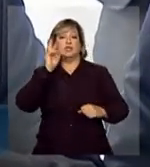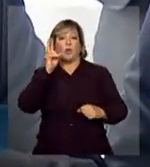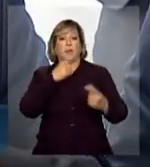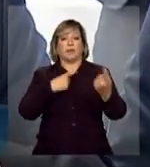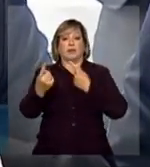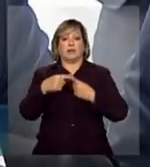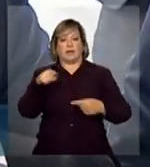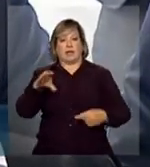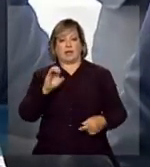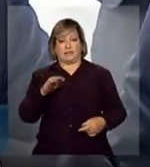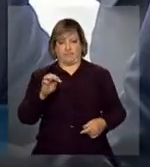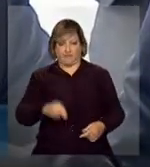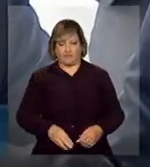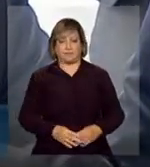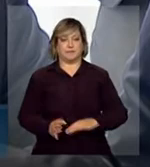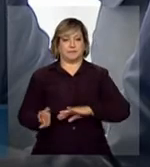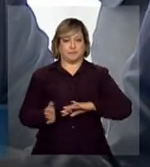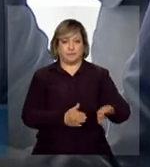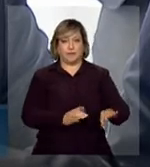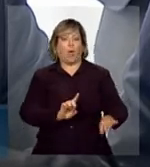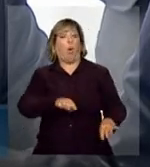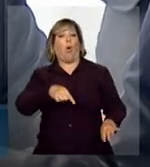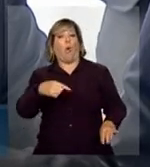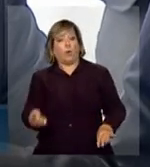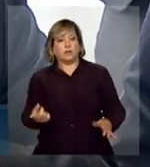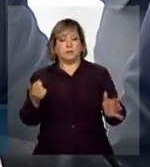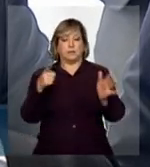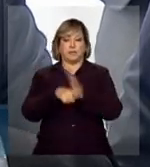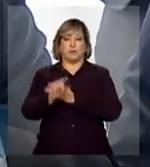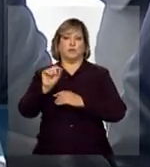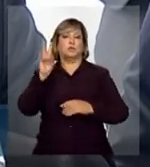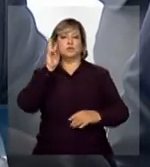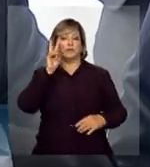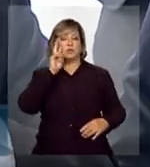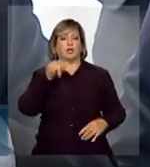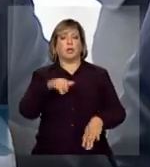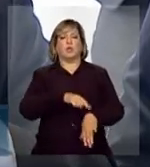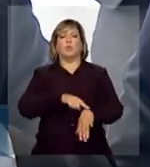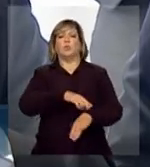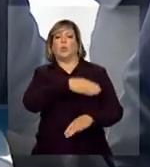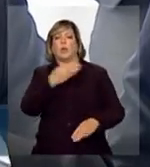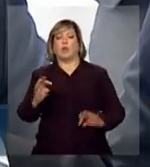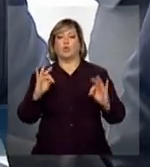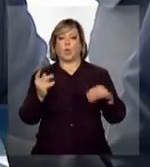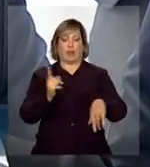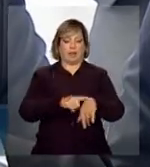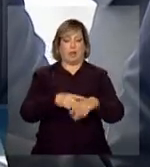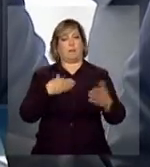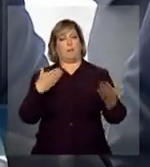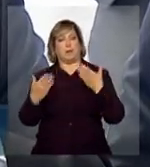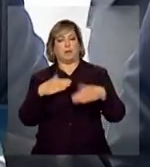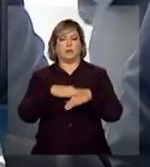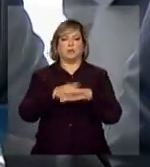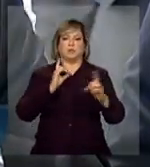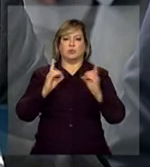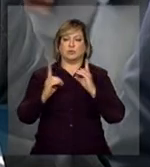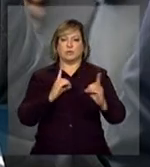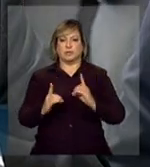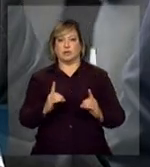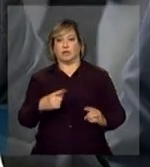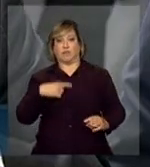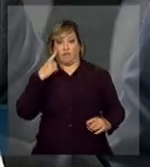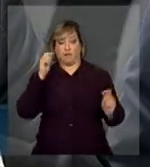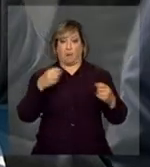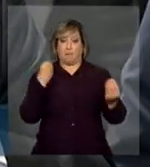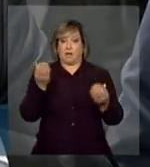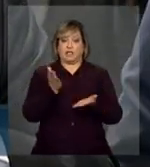CEFEM. Outra questão durante todo esse tempo de discussão, se levou em conta uma possibilidade que era dividir